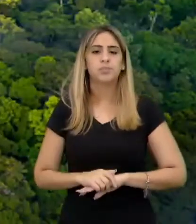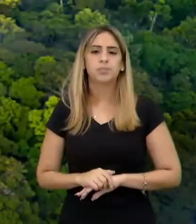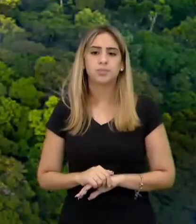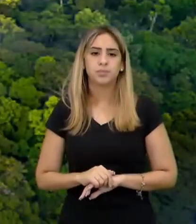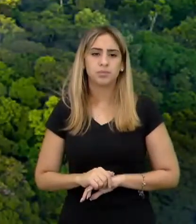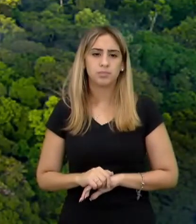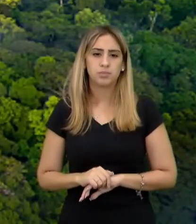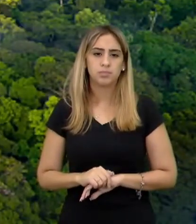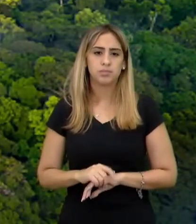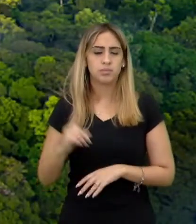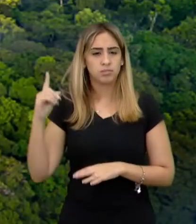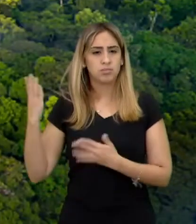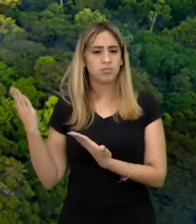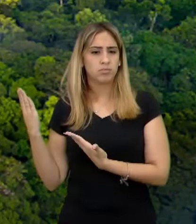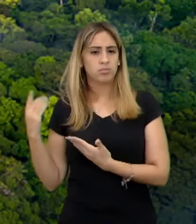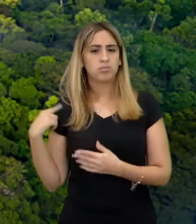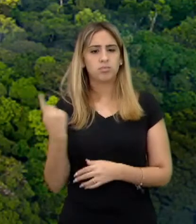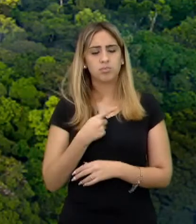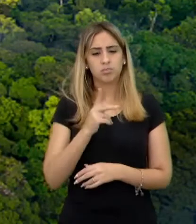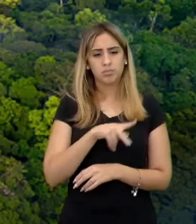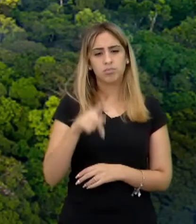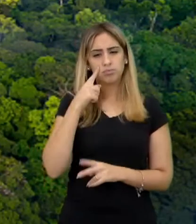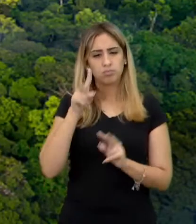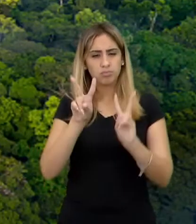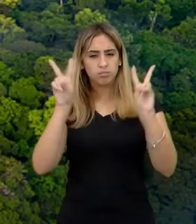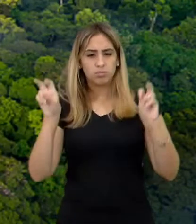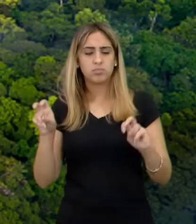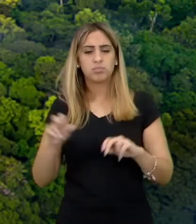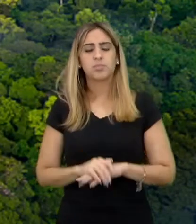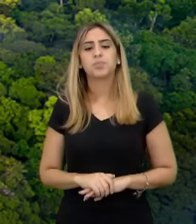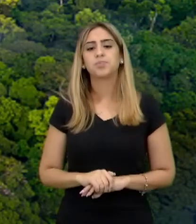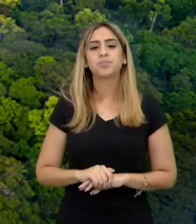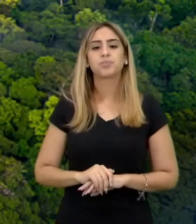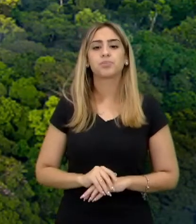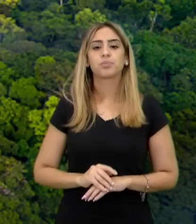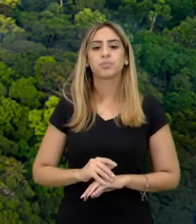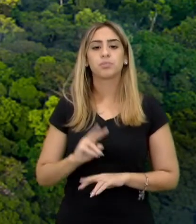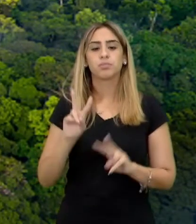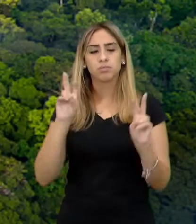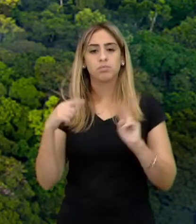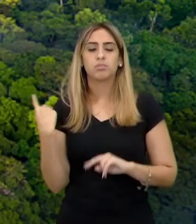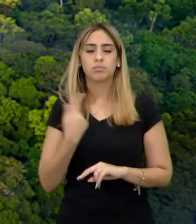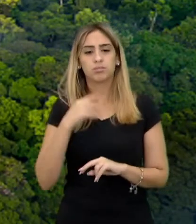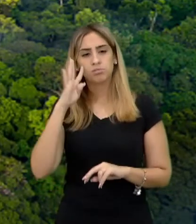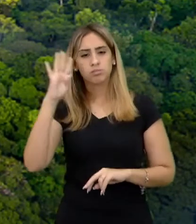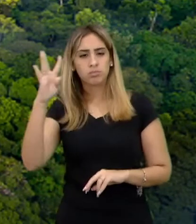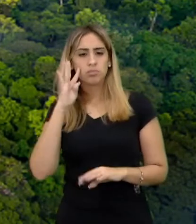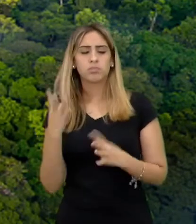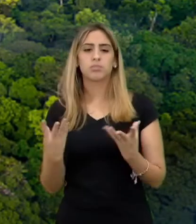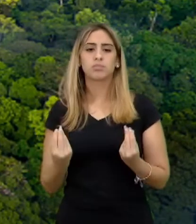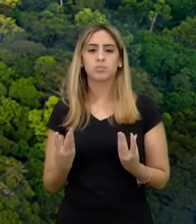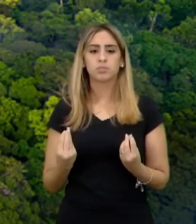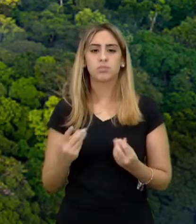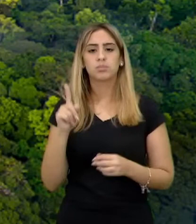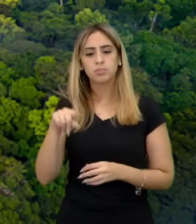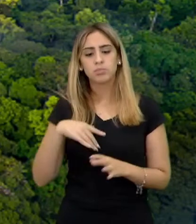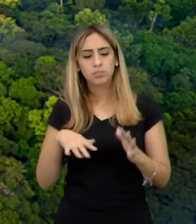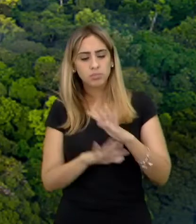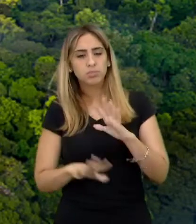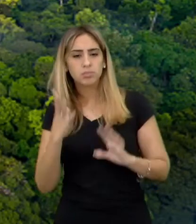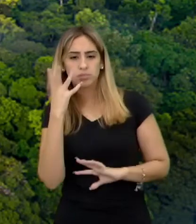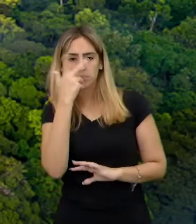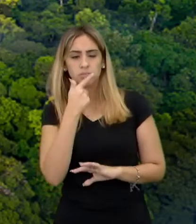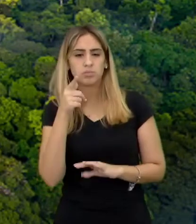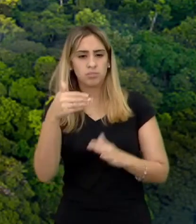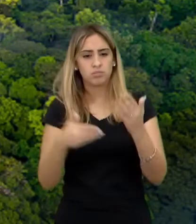tela. Essa questão, Jennifer, olha só, né? Agora essa é uma questão para a gente refletir bastante, né? Tem uma imagem bem